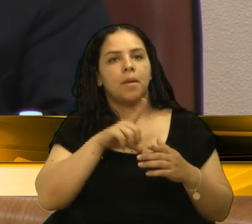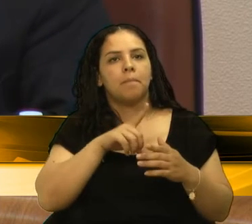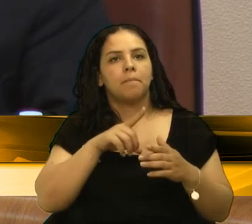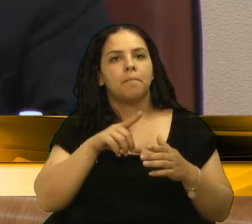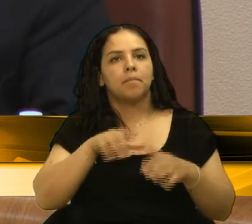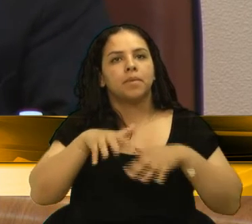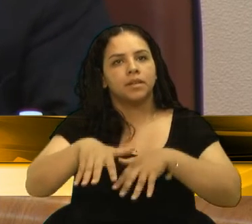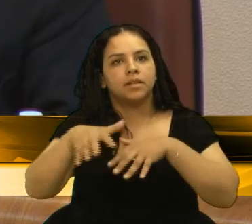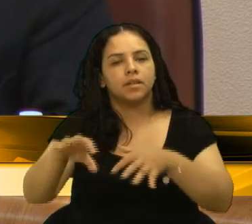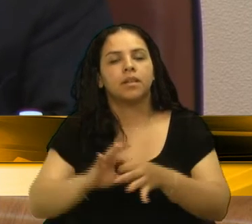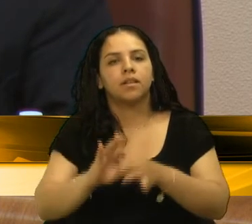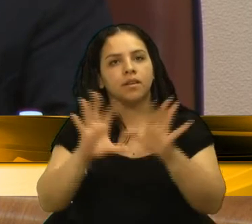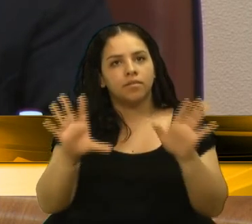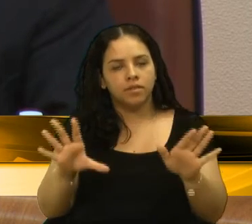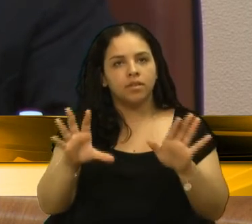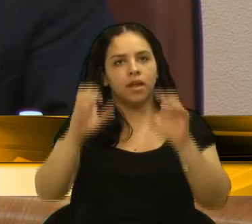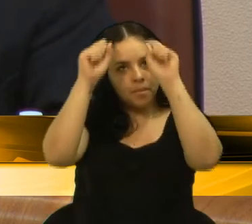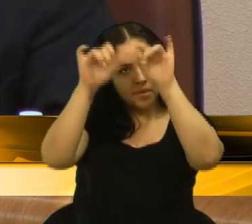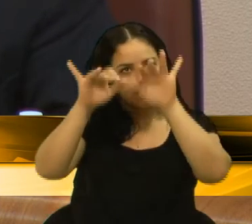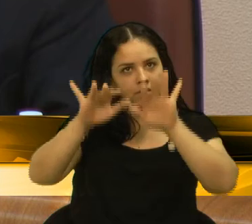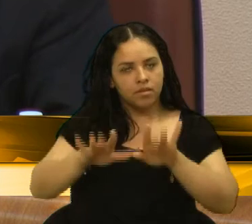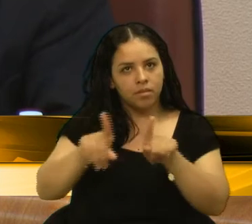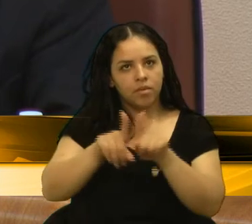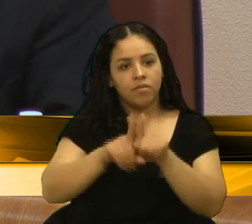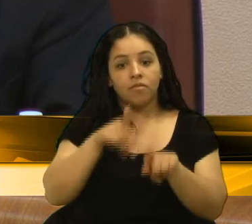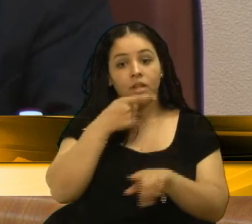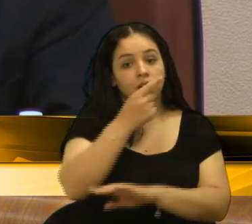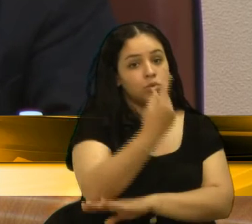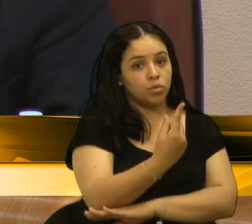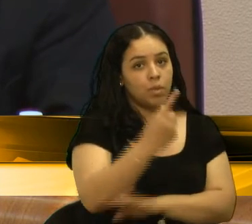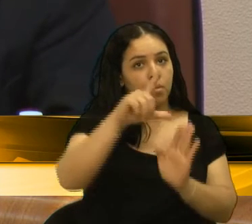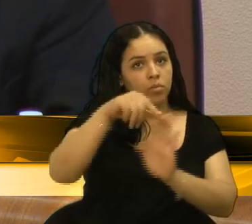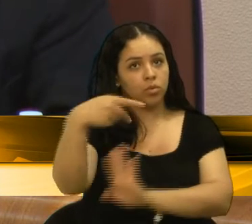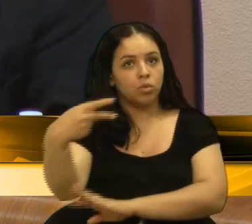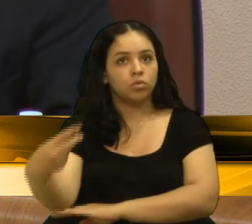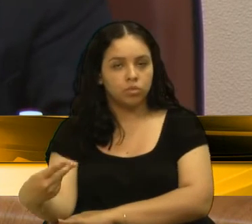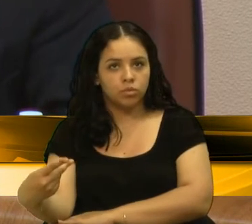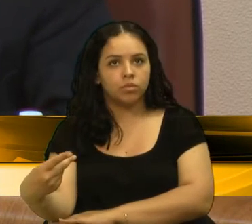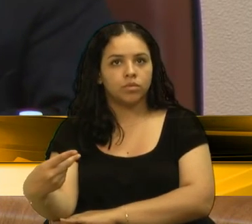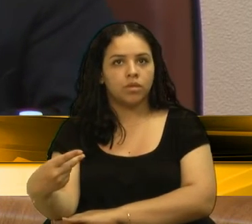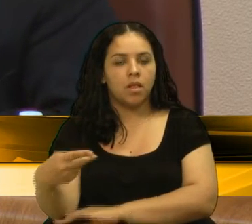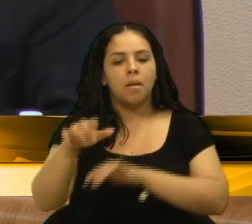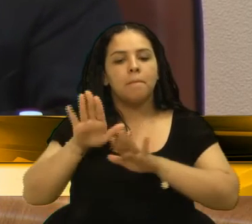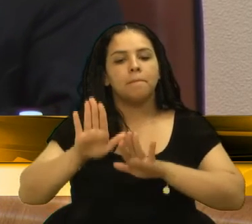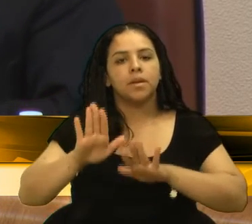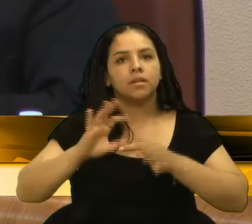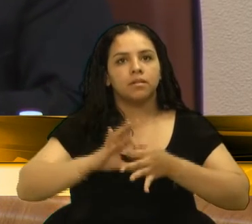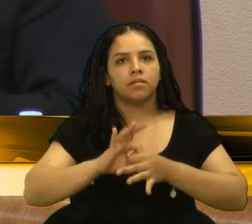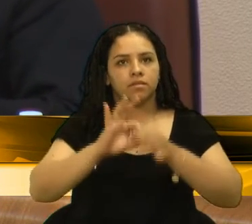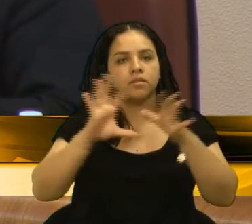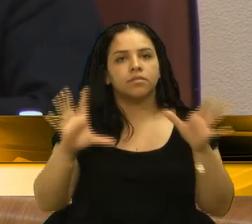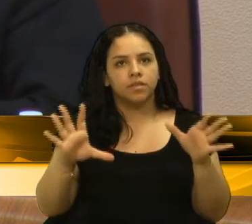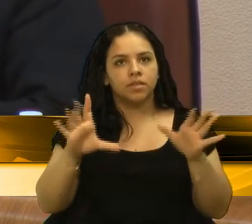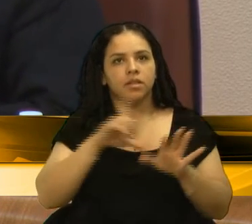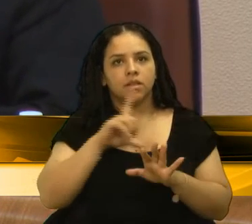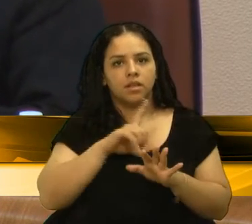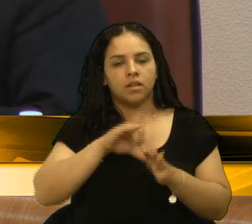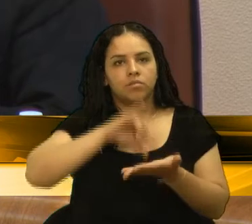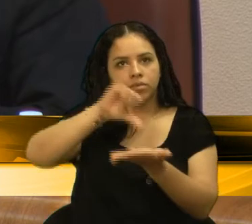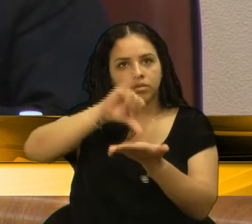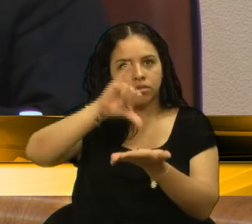Três Capuchinhos. Eu vou falar de um e após de outro. Sobre a parada livre, quando houve a solicitação de realização na Praça Dante